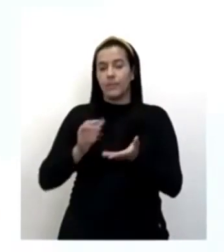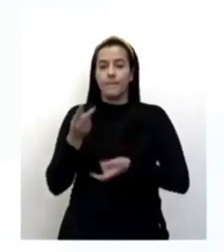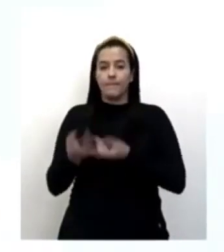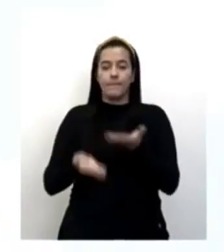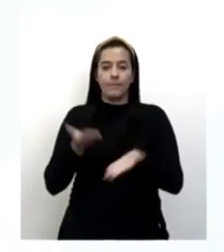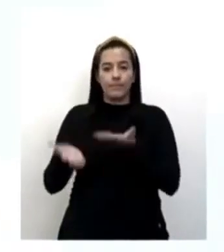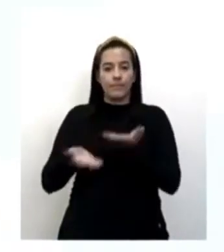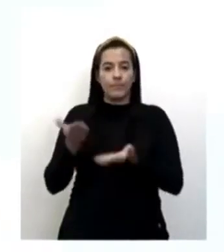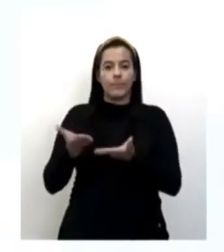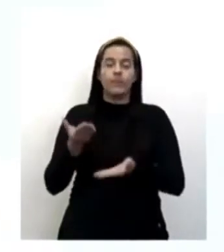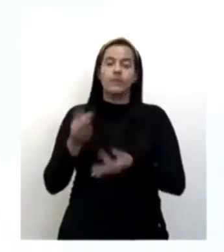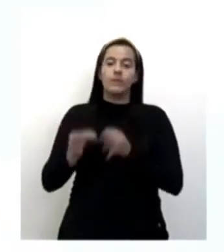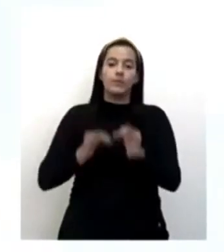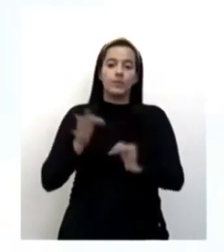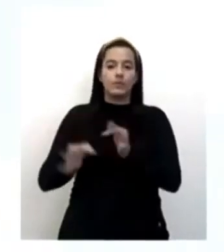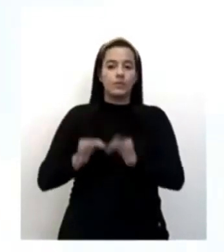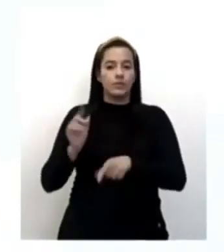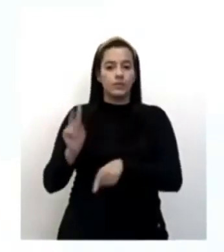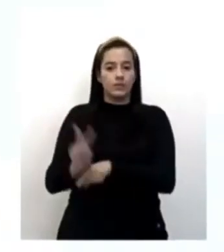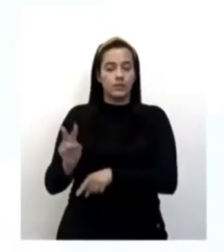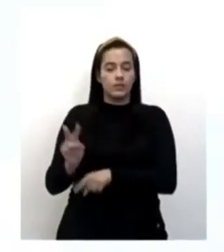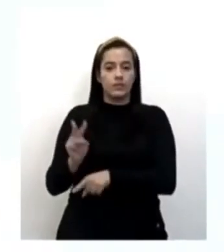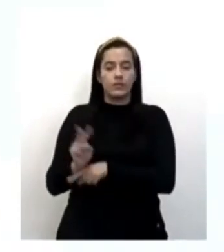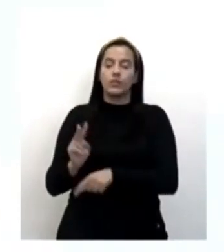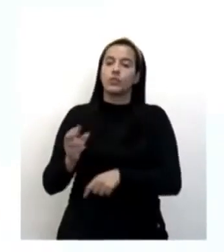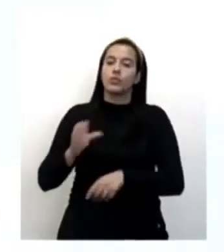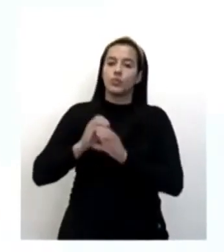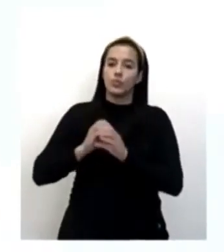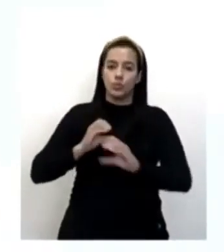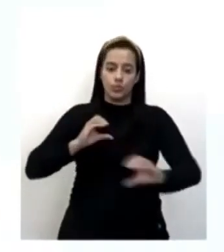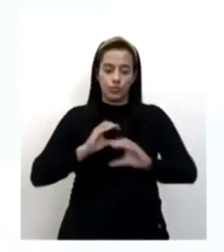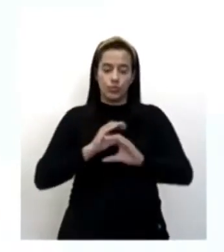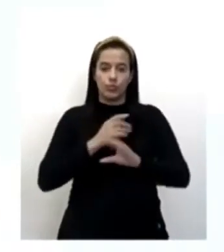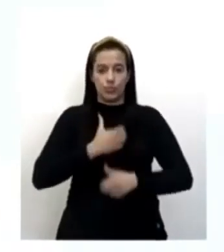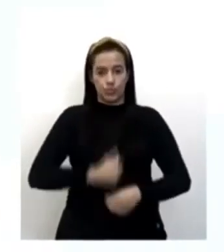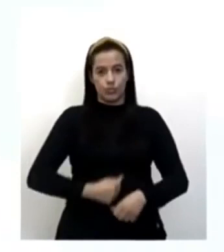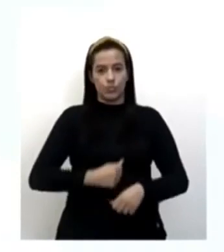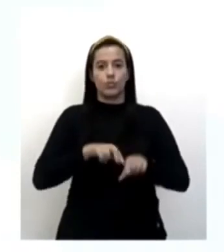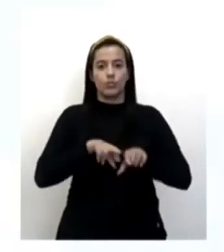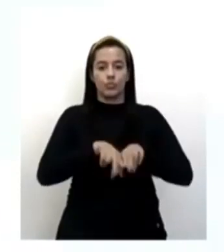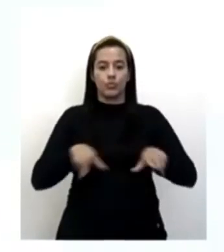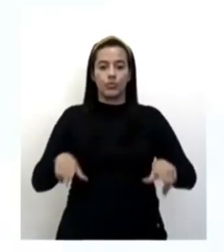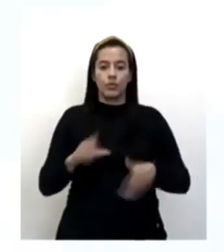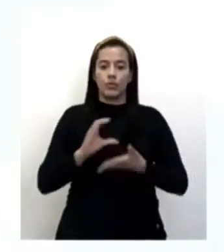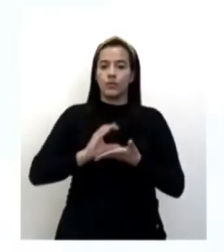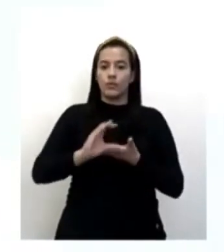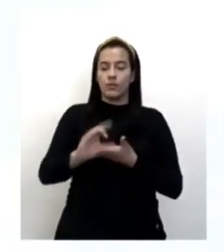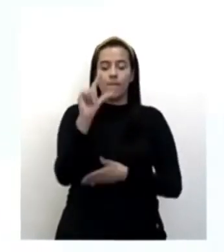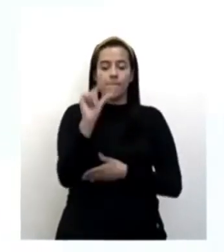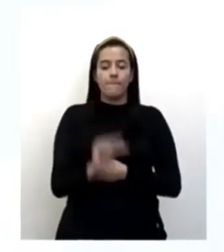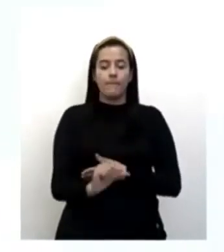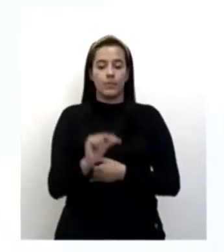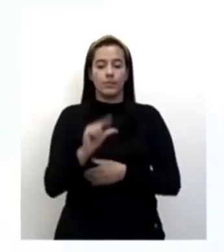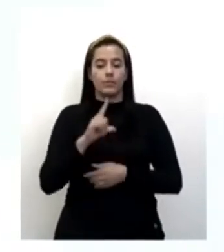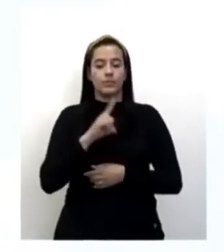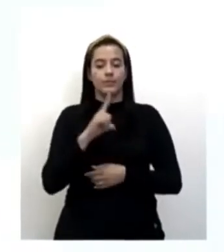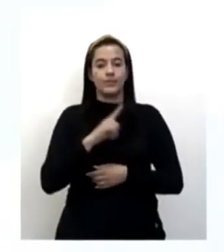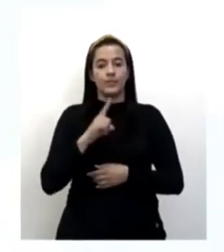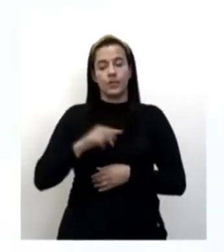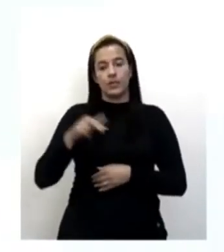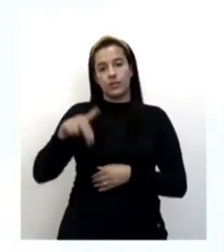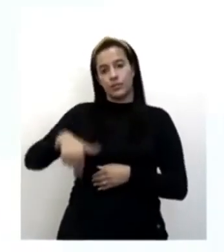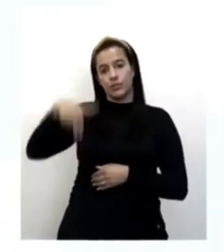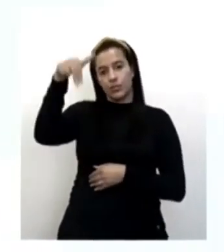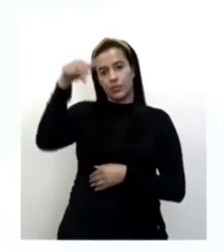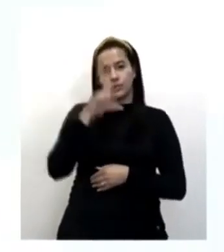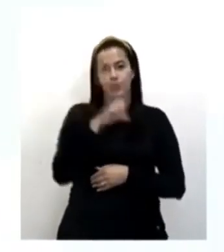né? Quanto mais escuro no mapa, mostra maior o investimento, né? Então o menor investimento está na região nordeste e